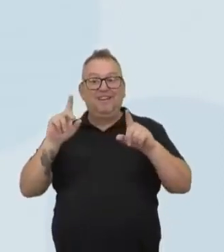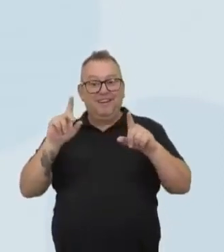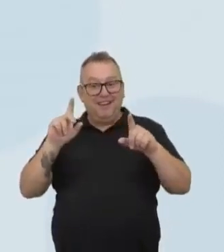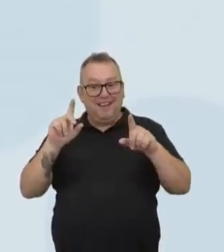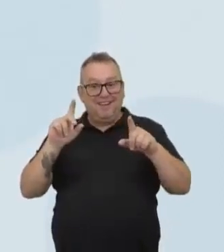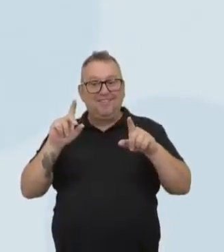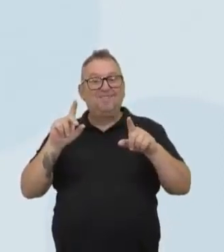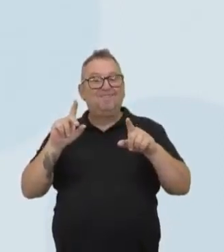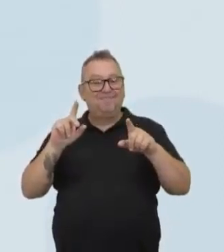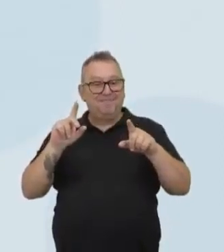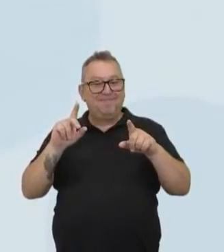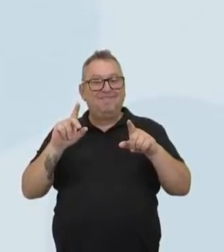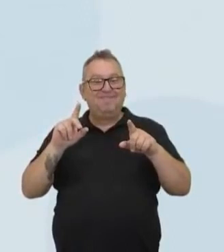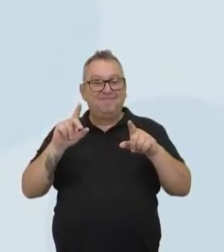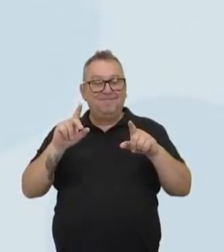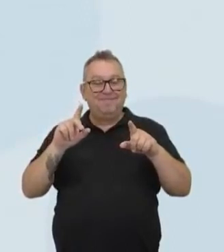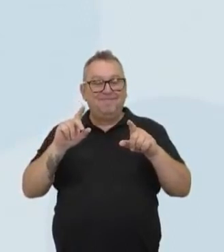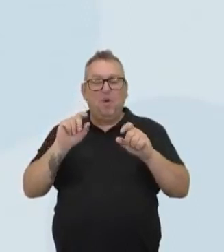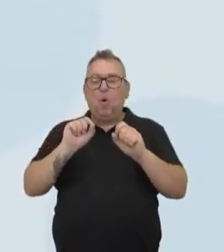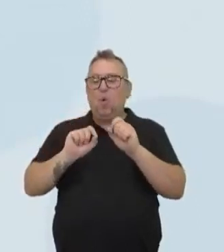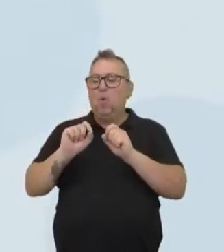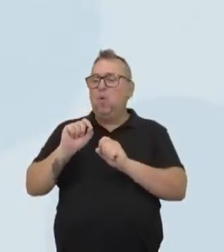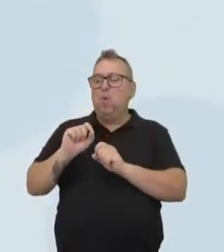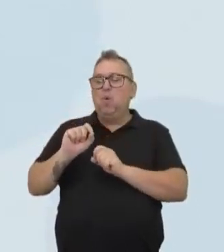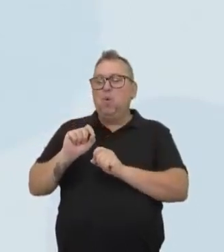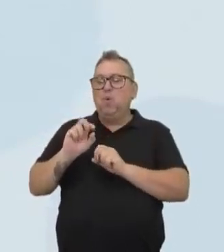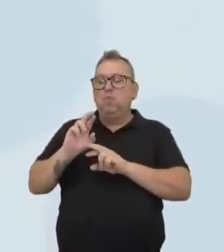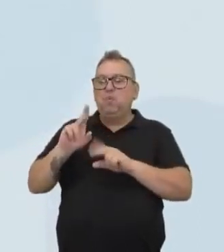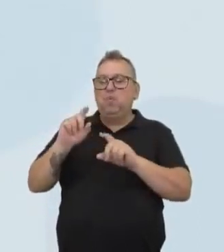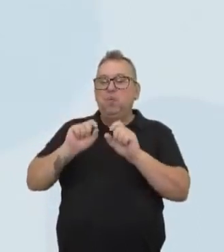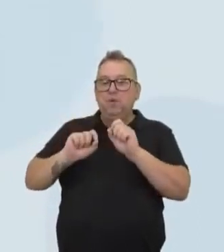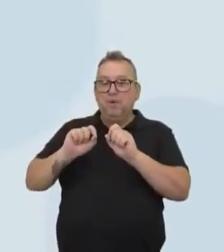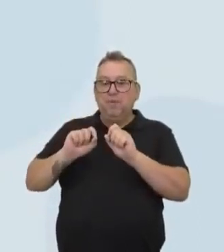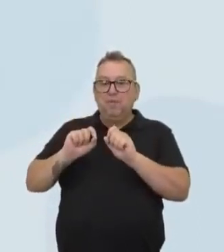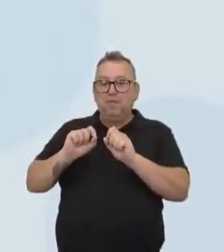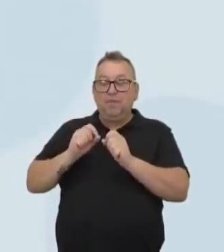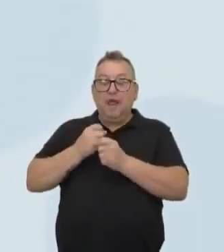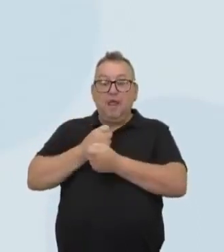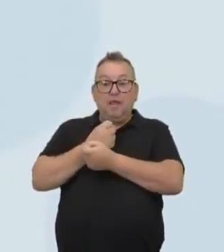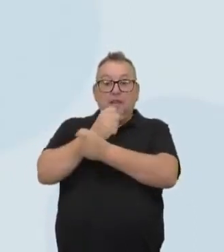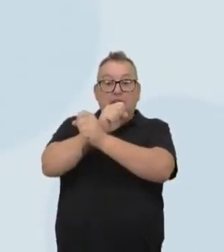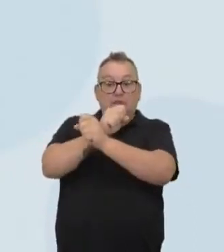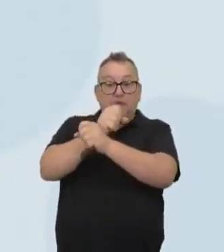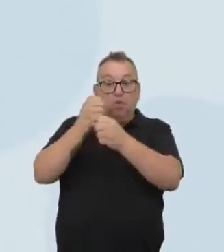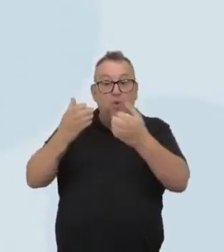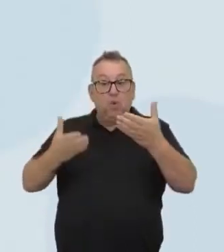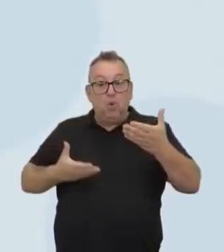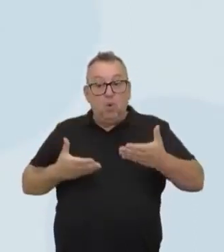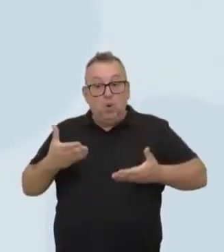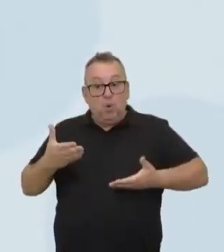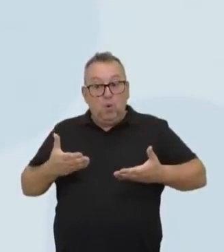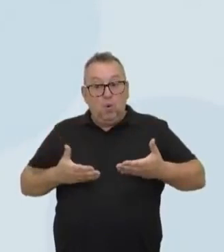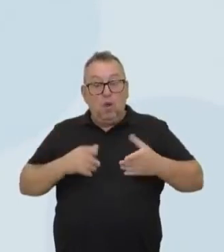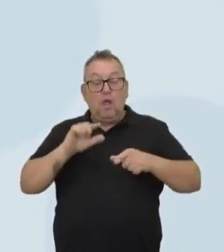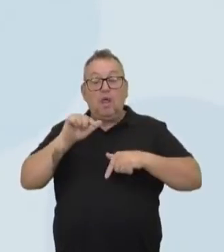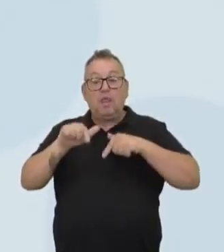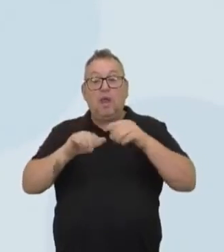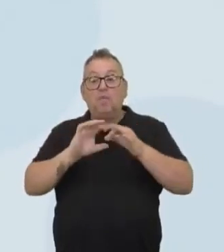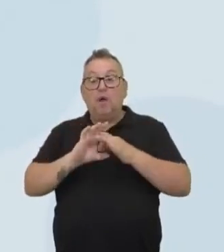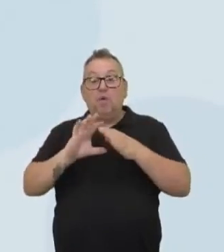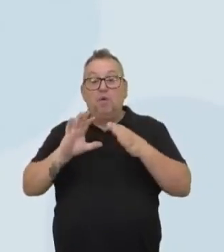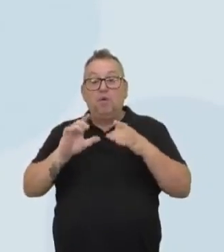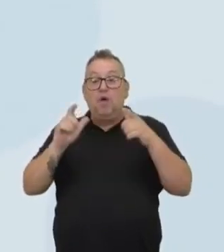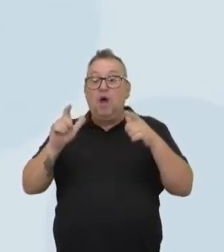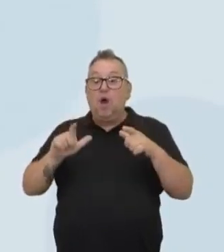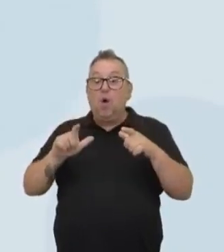vamos diferenciar. Diferenciar o quê, Pro? Escravidão, servidão e trabalho livre. Onde? No